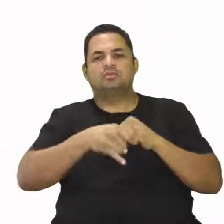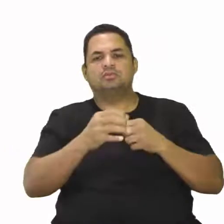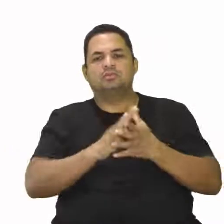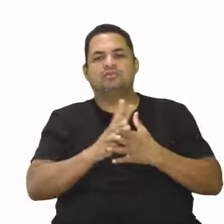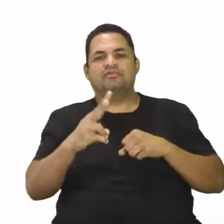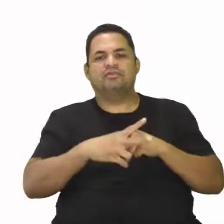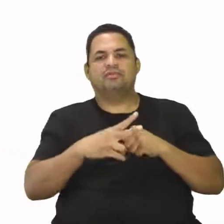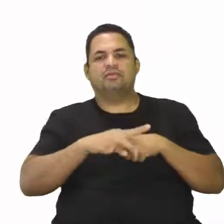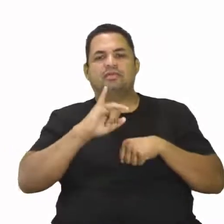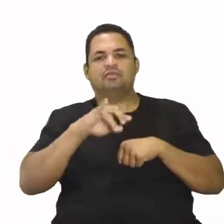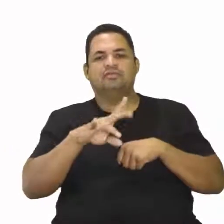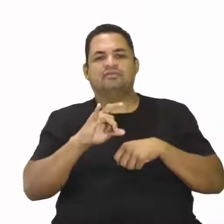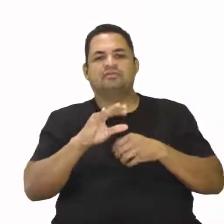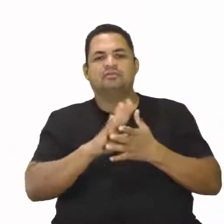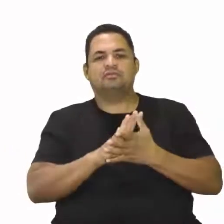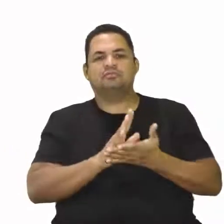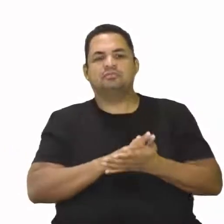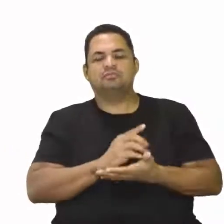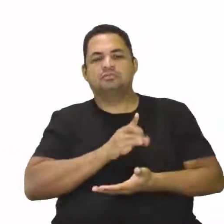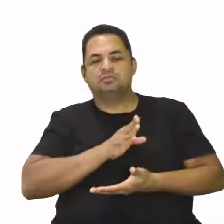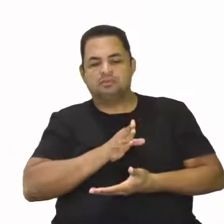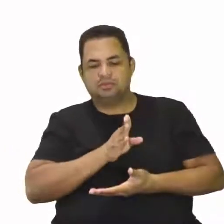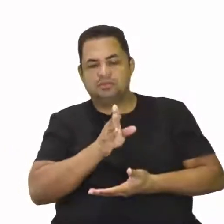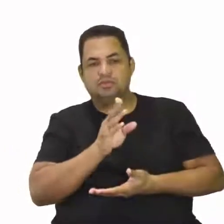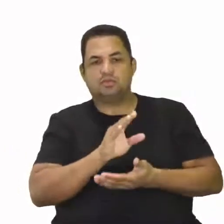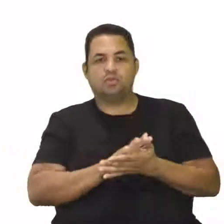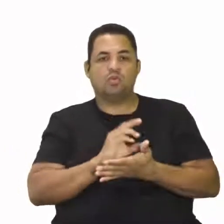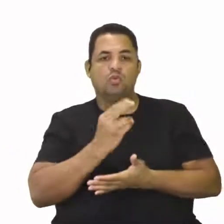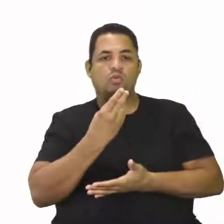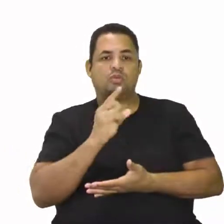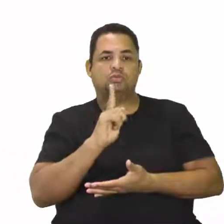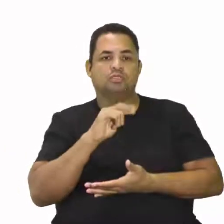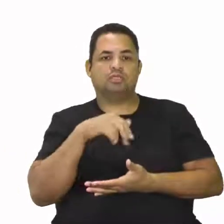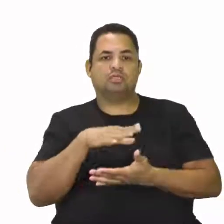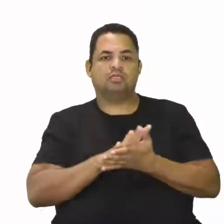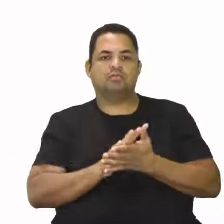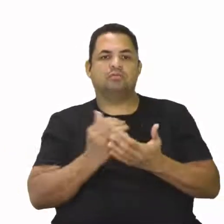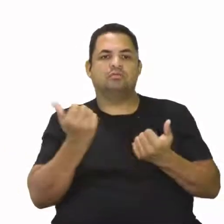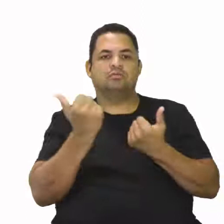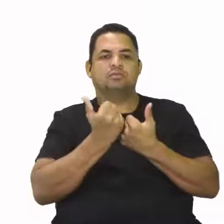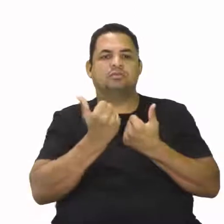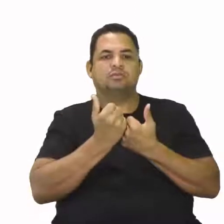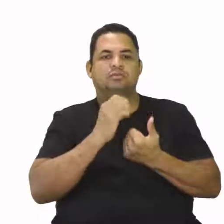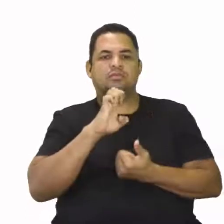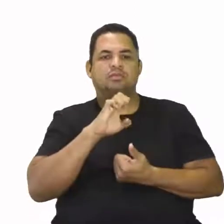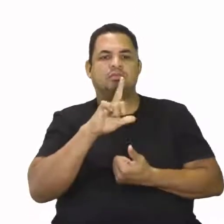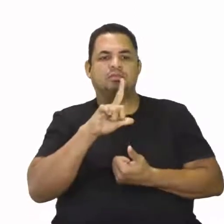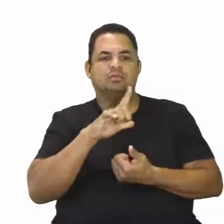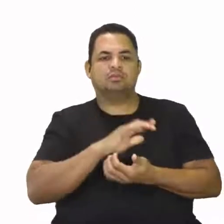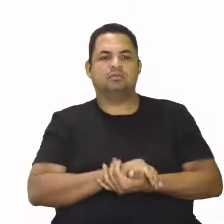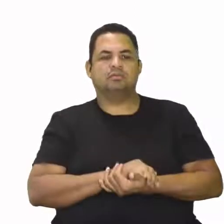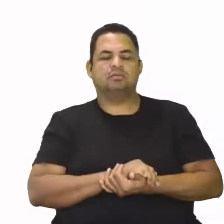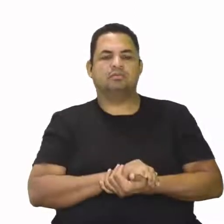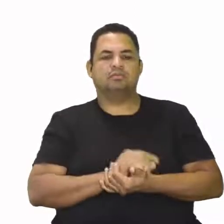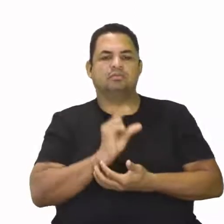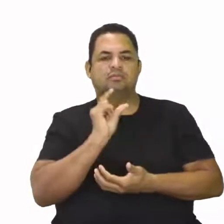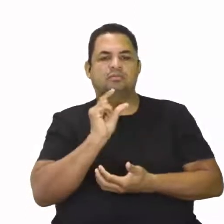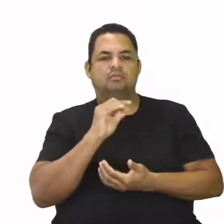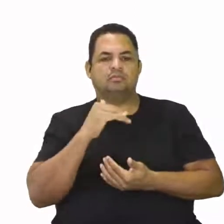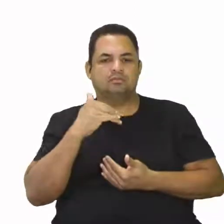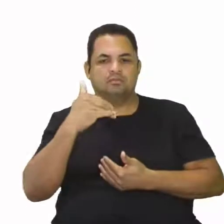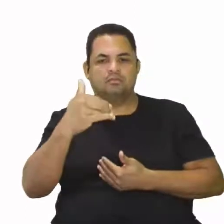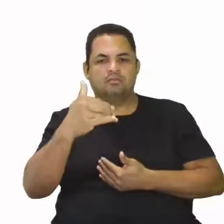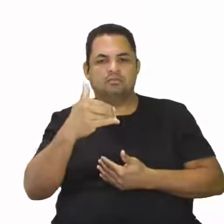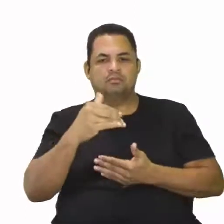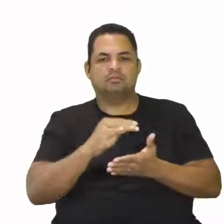verbo e advérbio seguido ou não de que, pode ser substituído por ele. Se a palavra